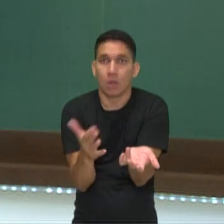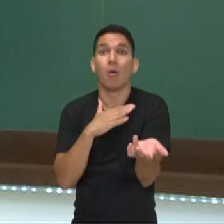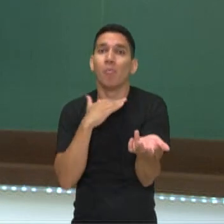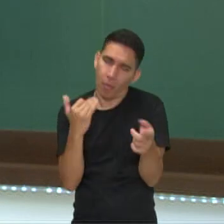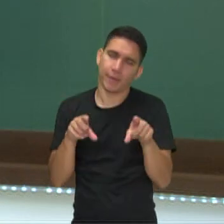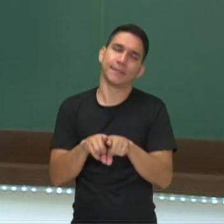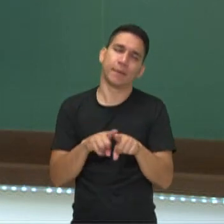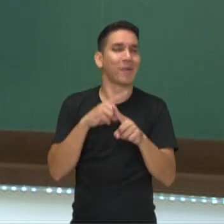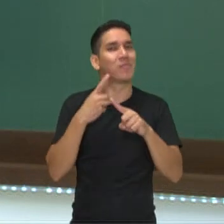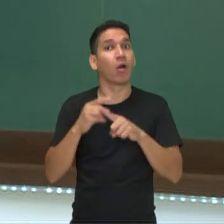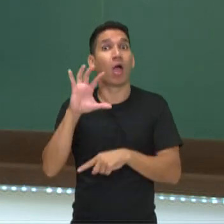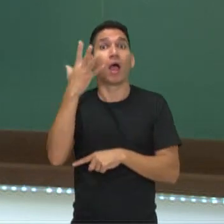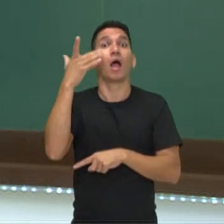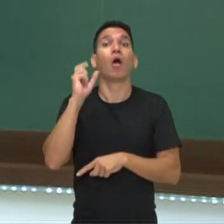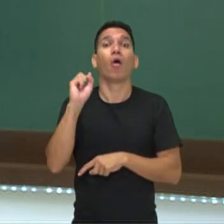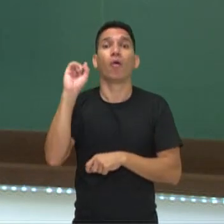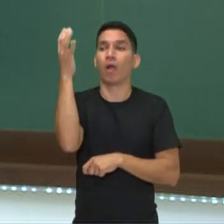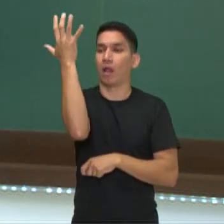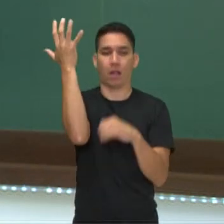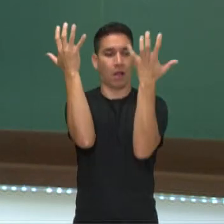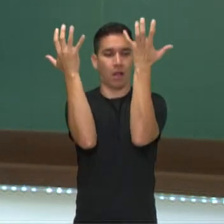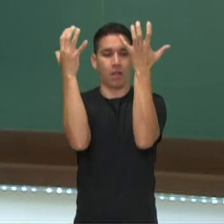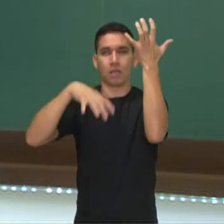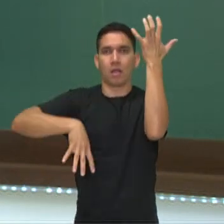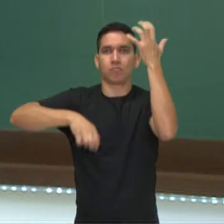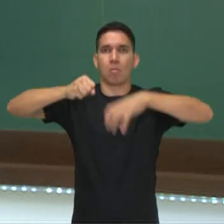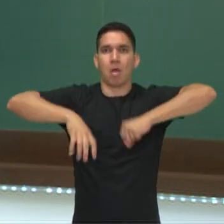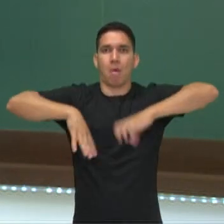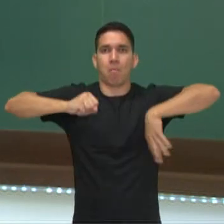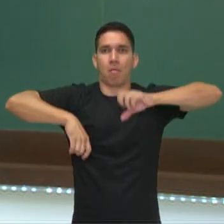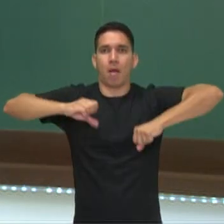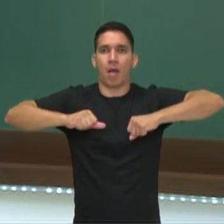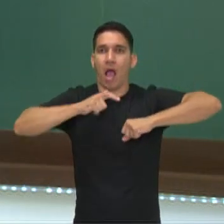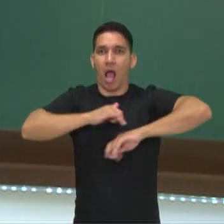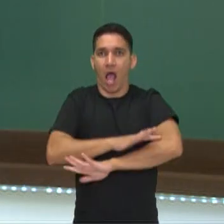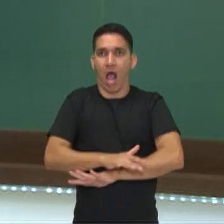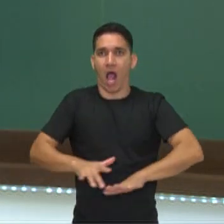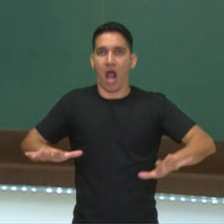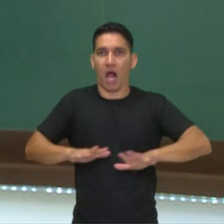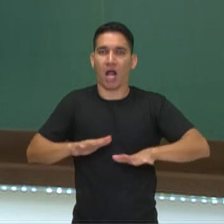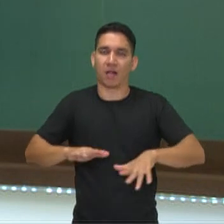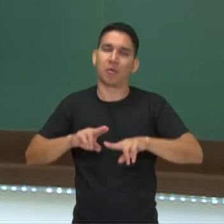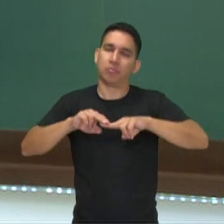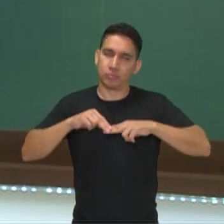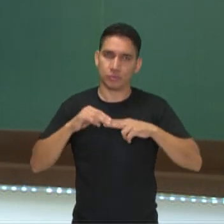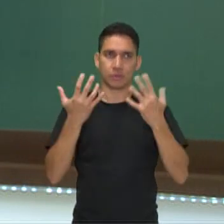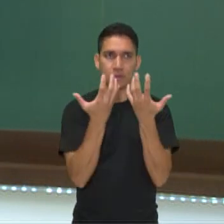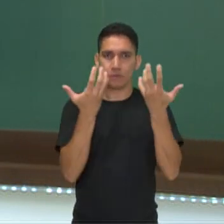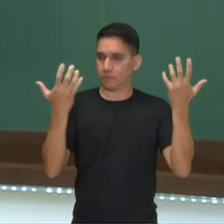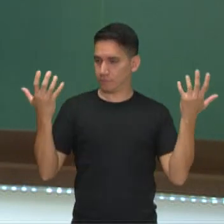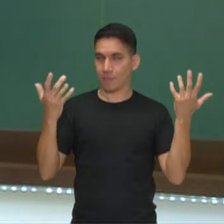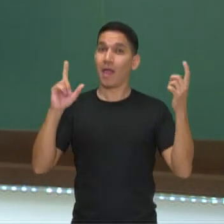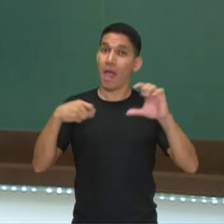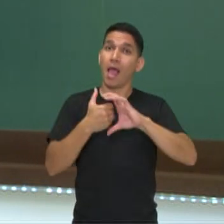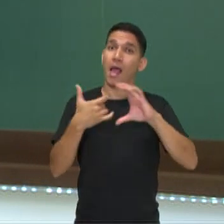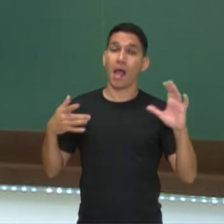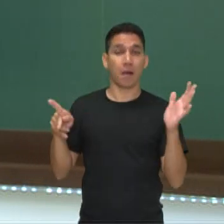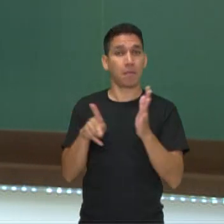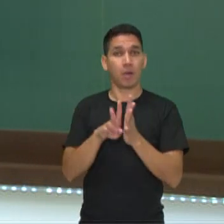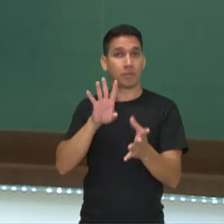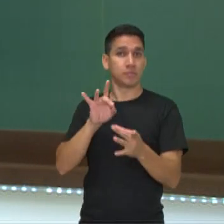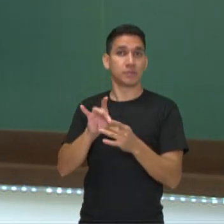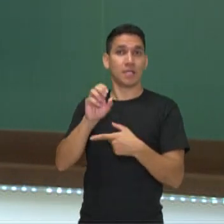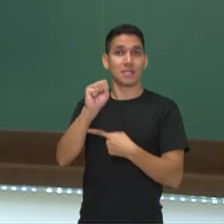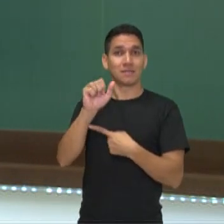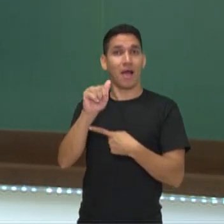vão acabar secando ali o lençol freático. Ok? Essa é a característica dessa vegetação da savana que você